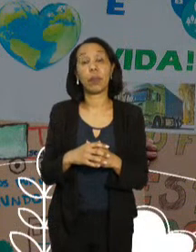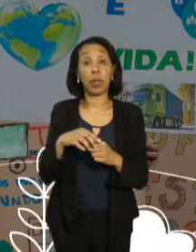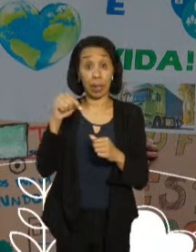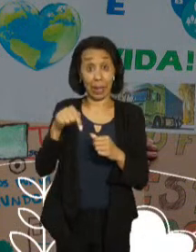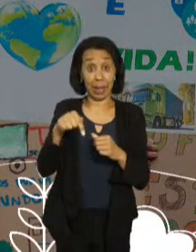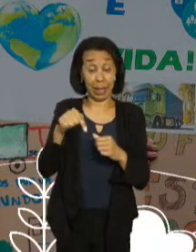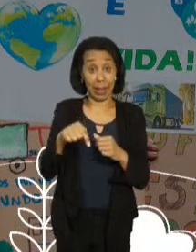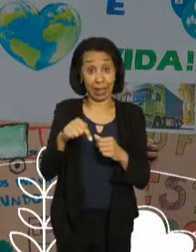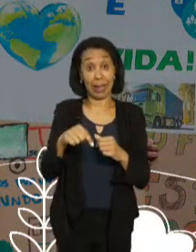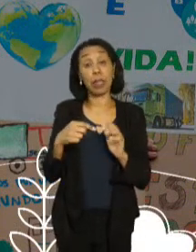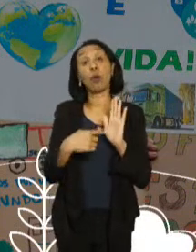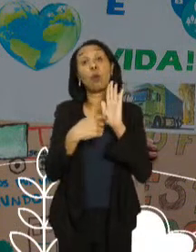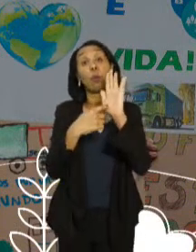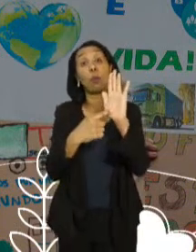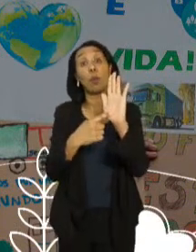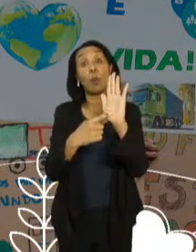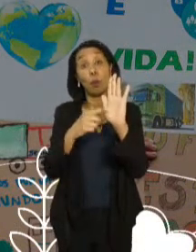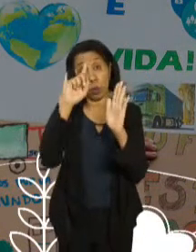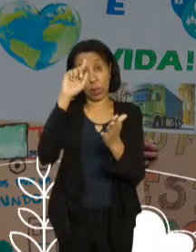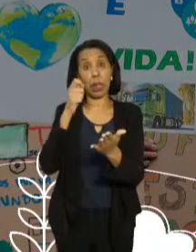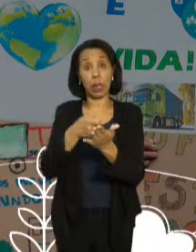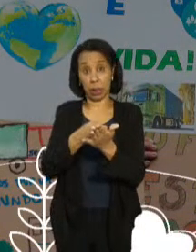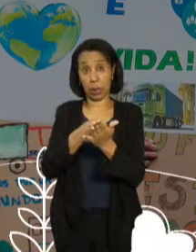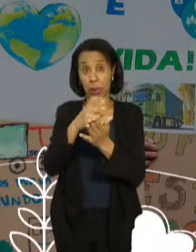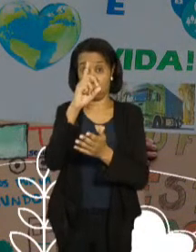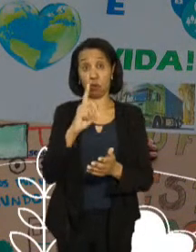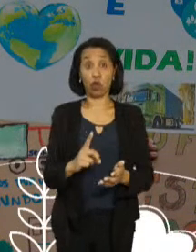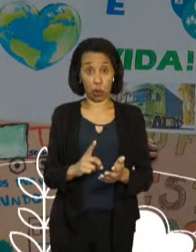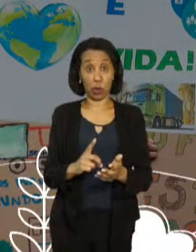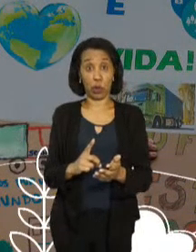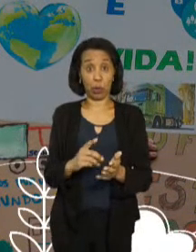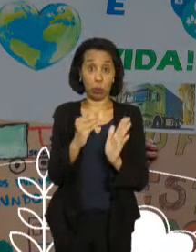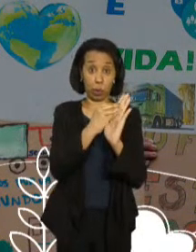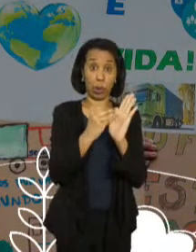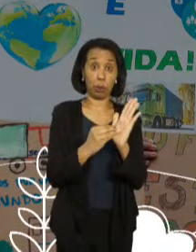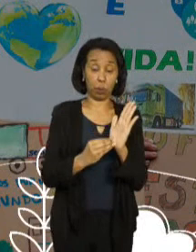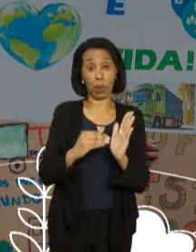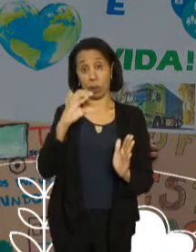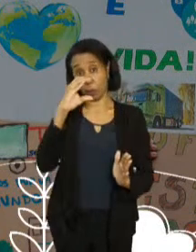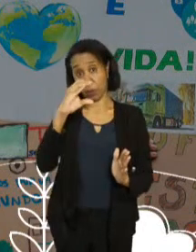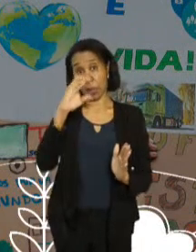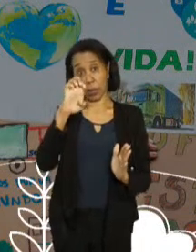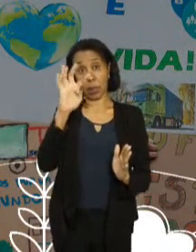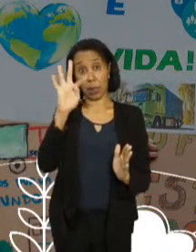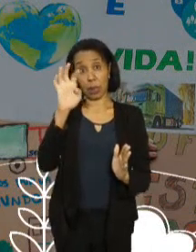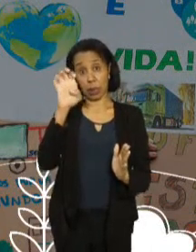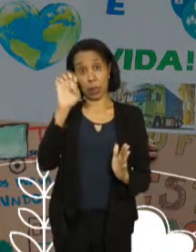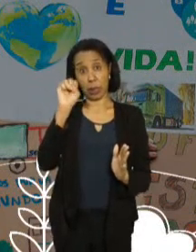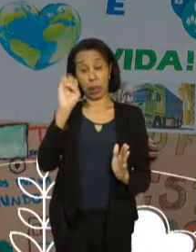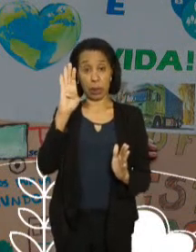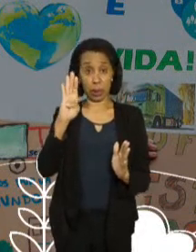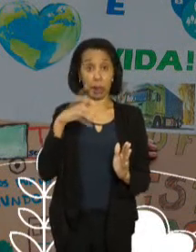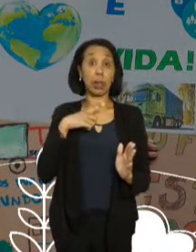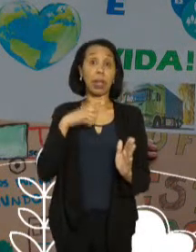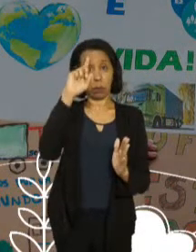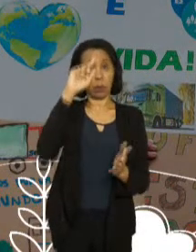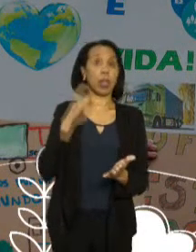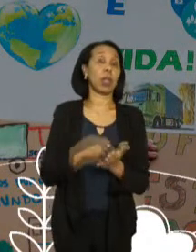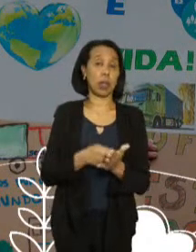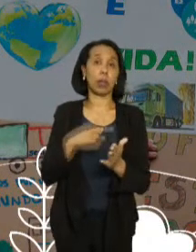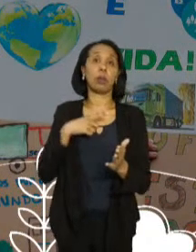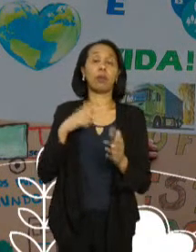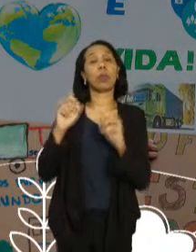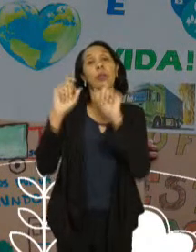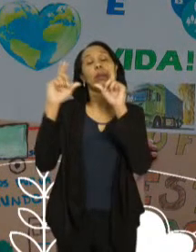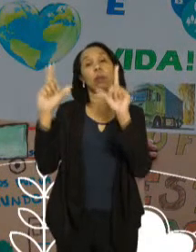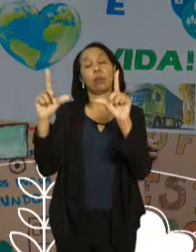Aqui eu mostro para vocês a decisão diretoria publicada pela CETESB, né? Essa é uma decisão que vem em acordo, né,